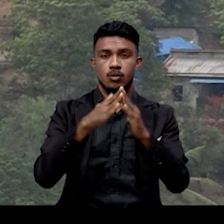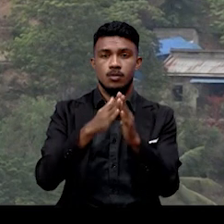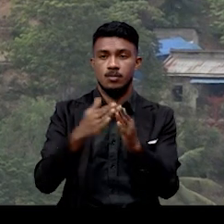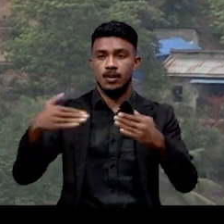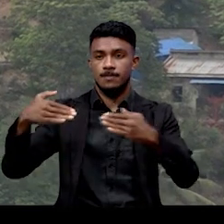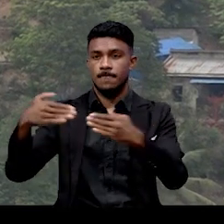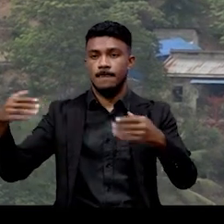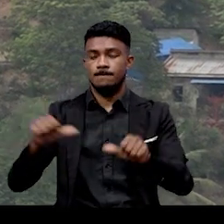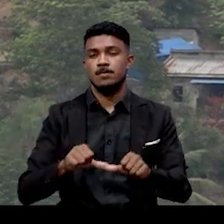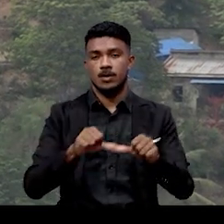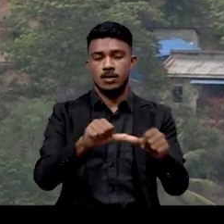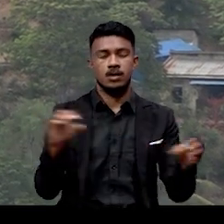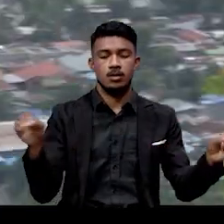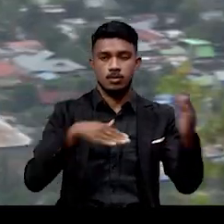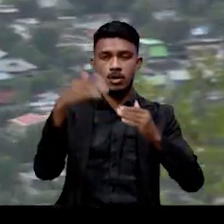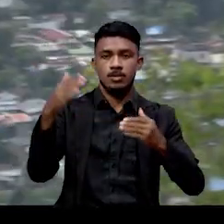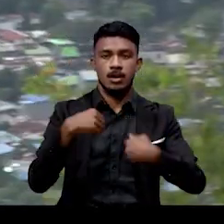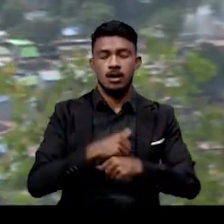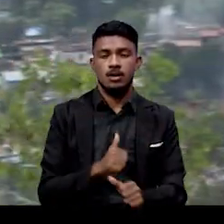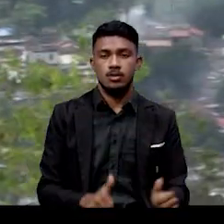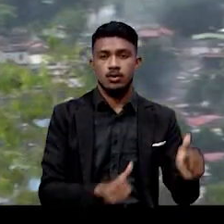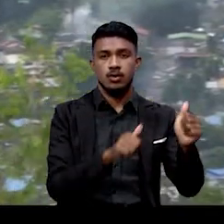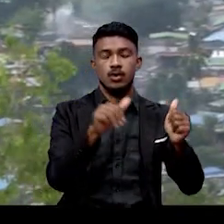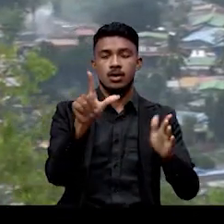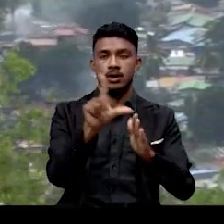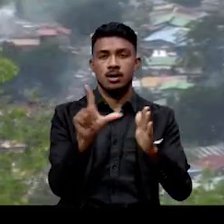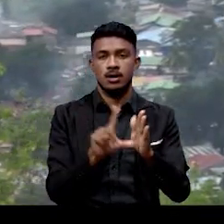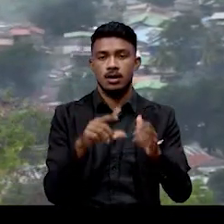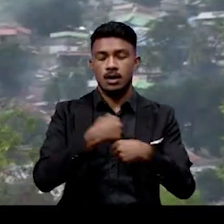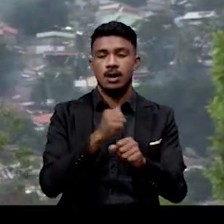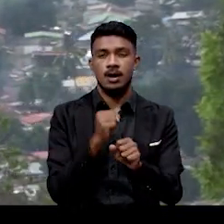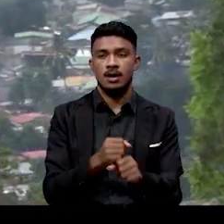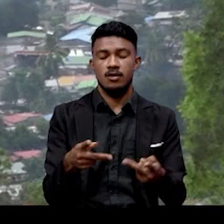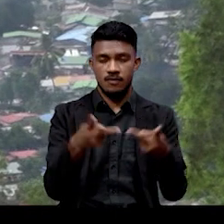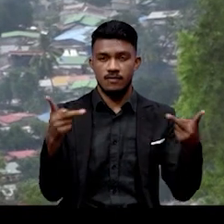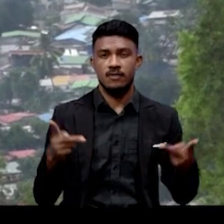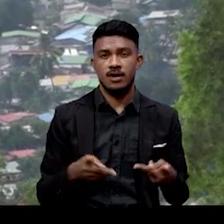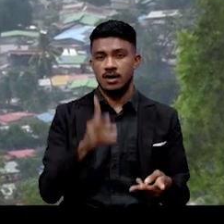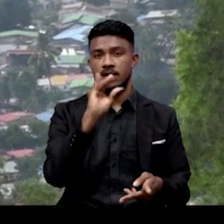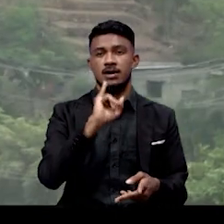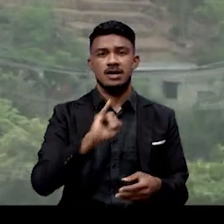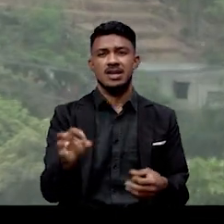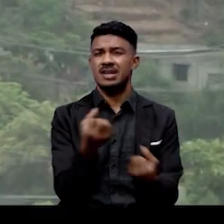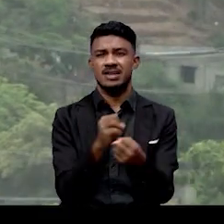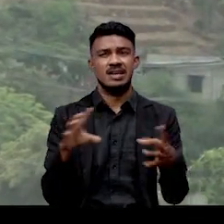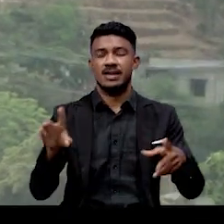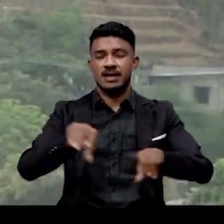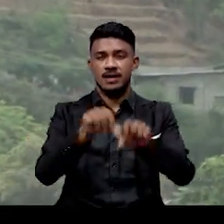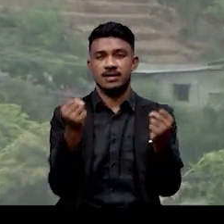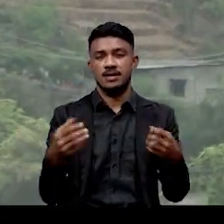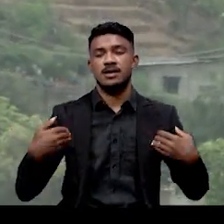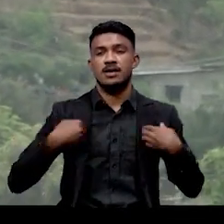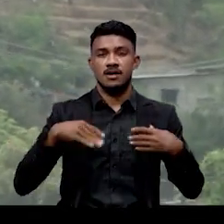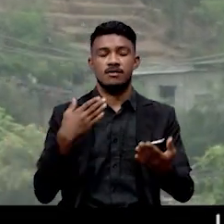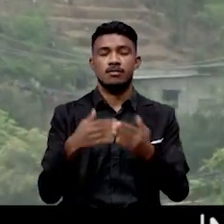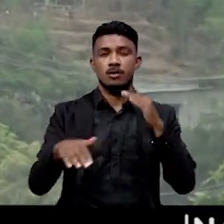dit problema população halo tuir kala tuir ordem, ho di halo imagem cidade Dili sai sabraut. Mai be, iha mos problema